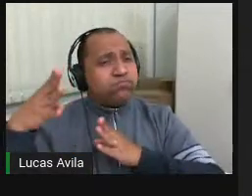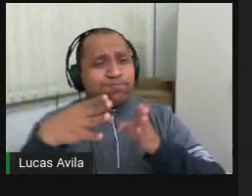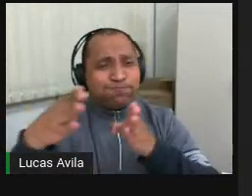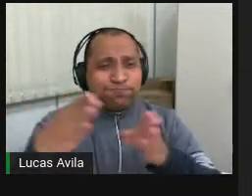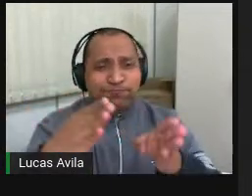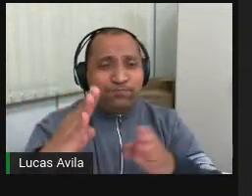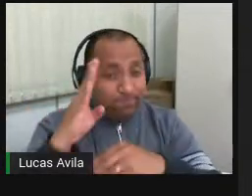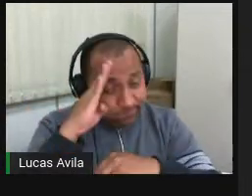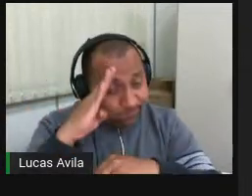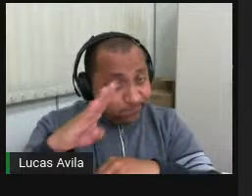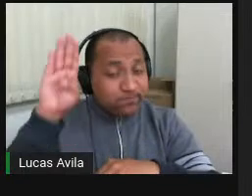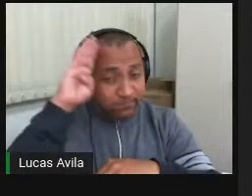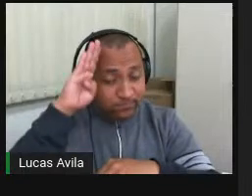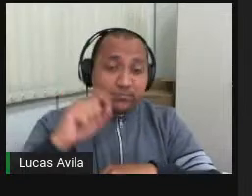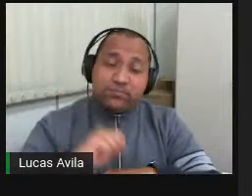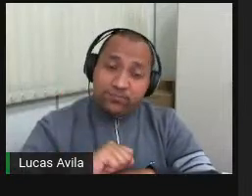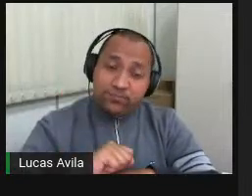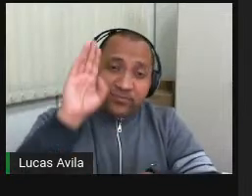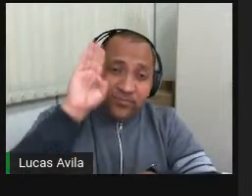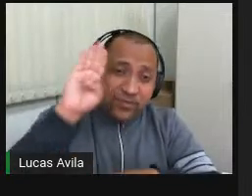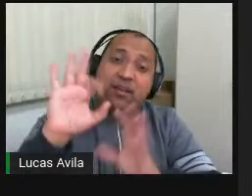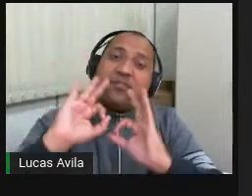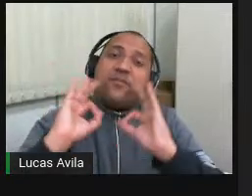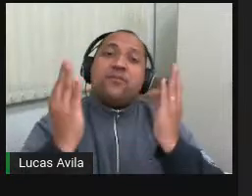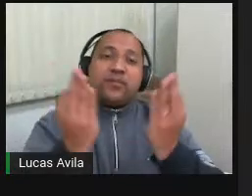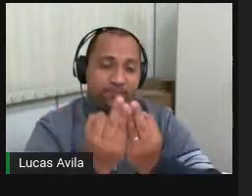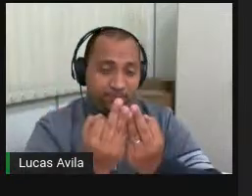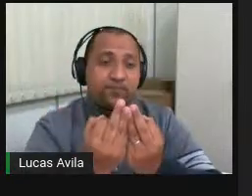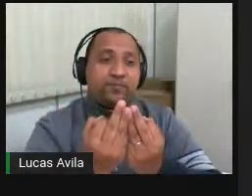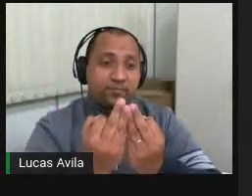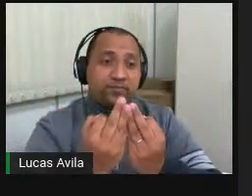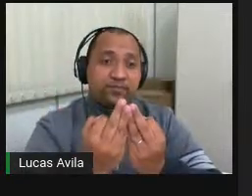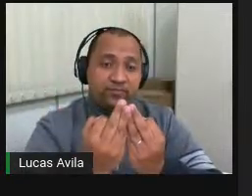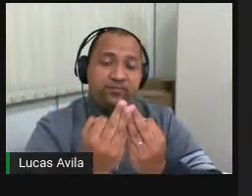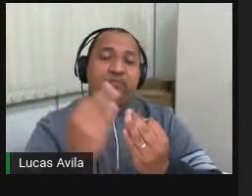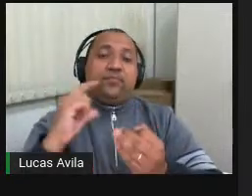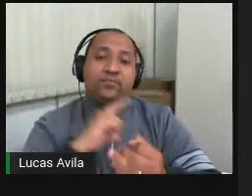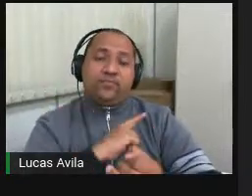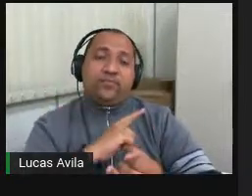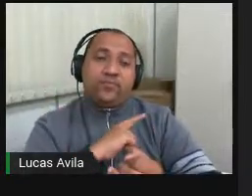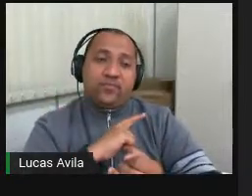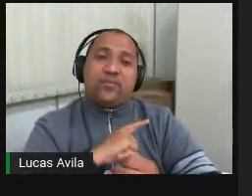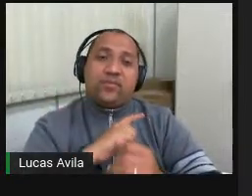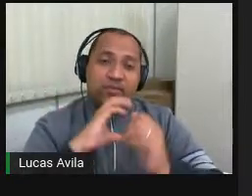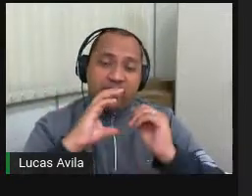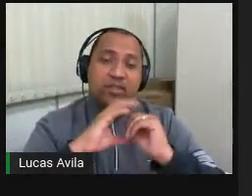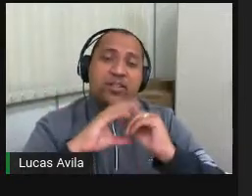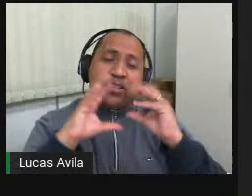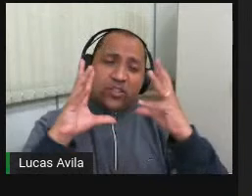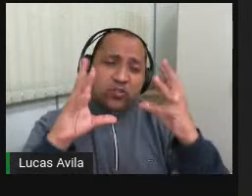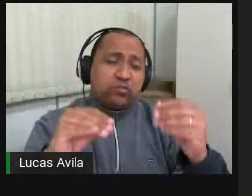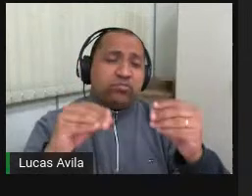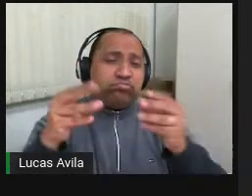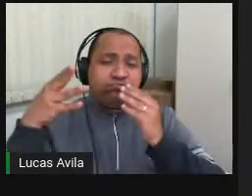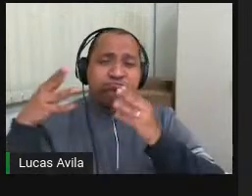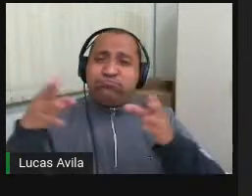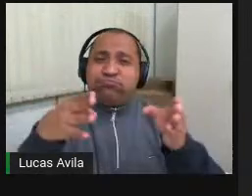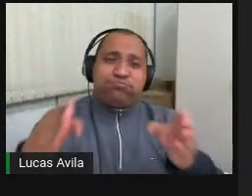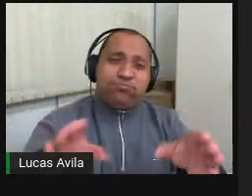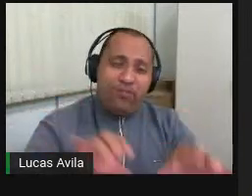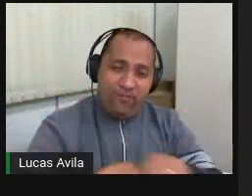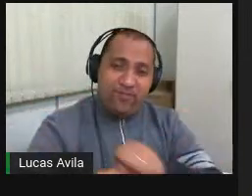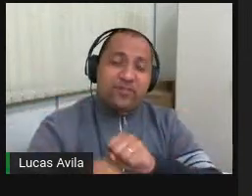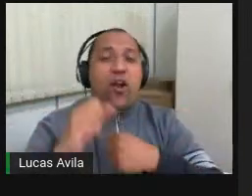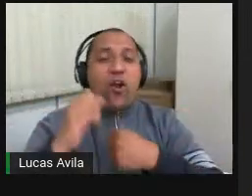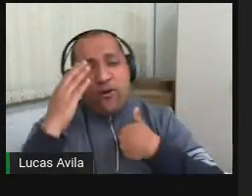acadêmica e principalmente a minha família, que foi a base durante todo o processo da graduação. Muito